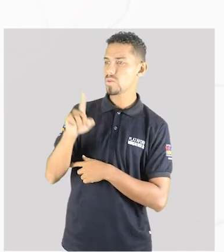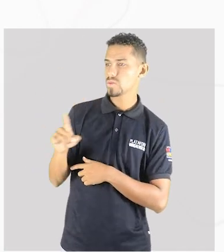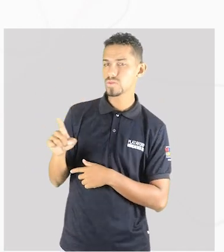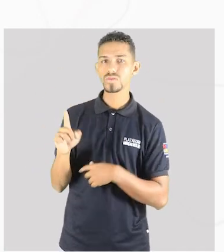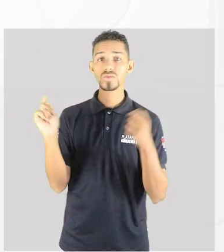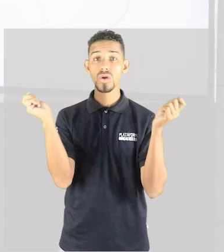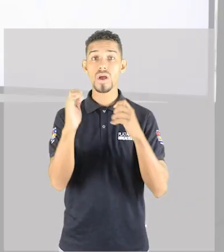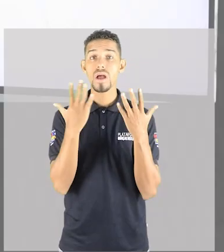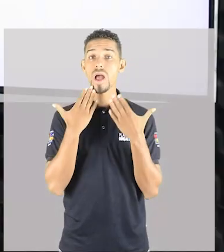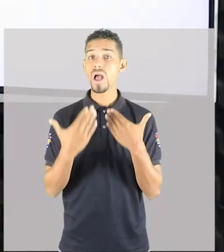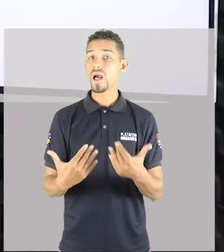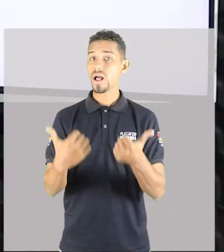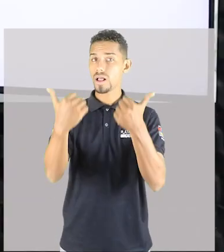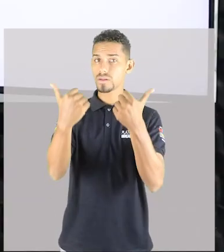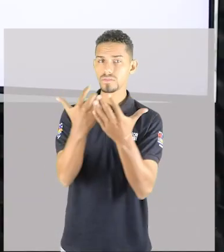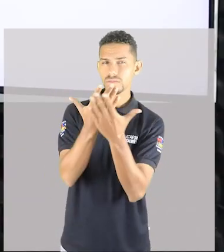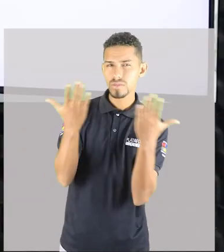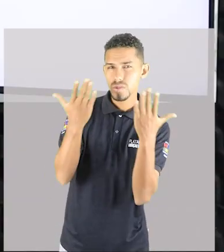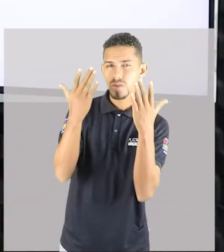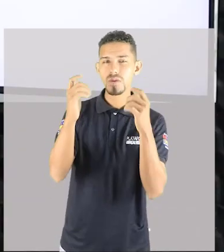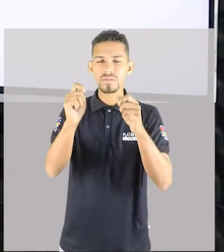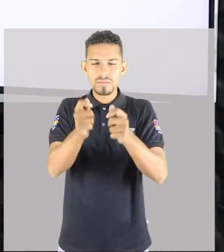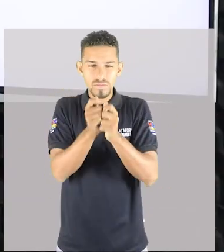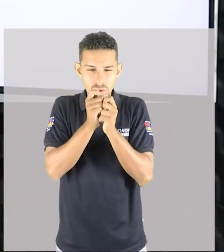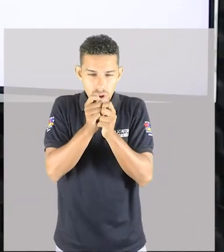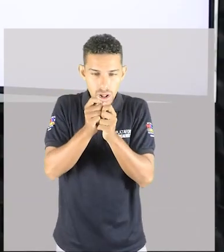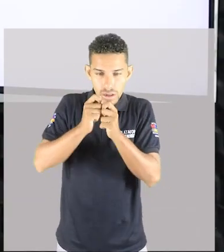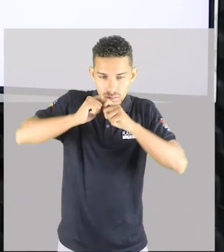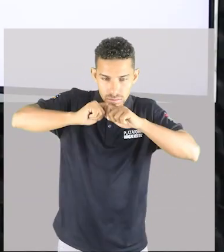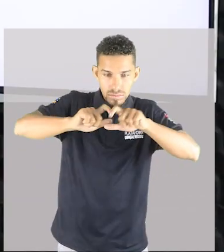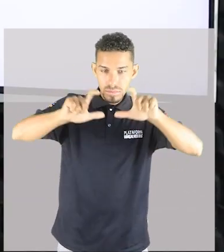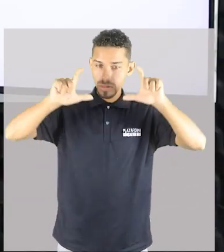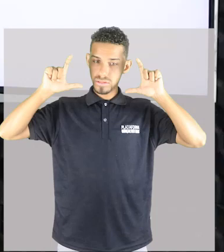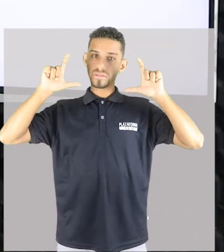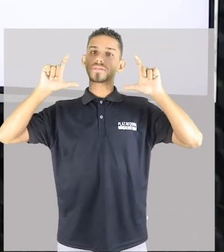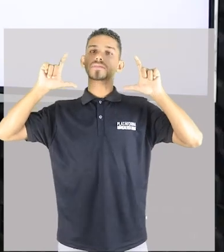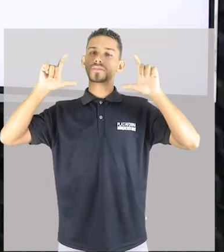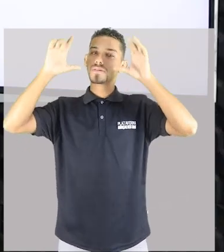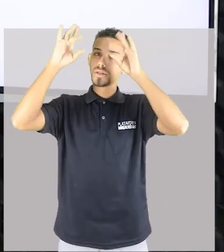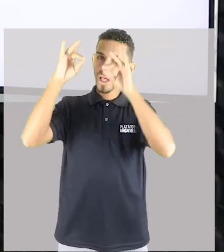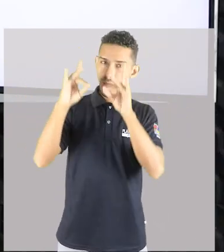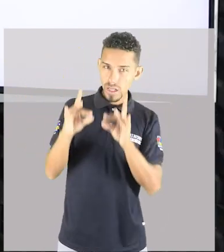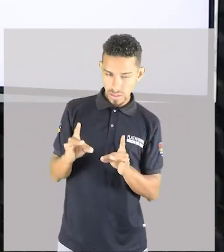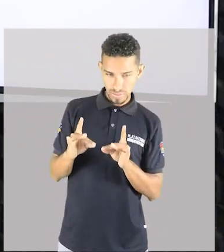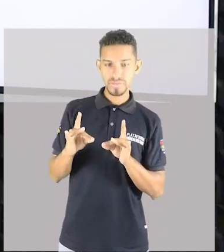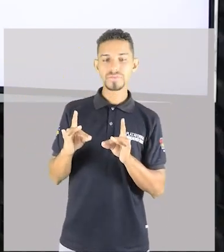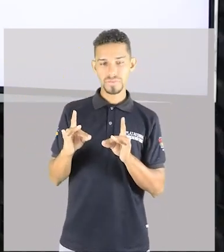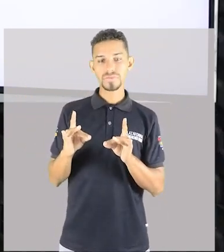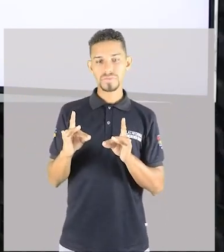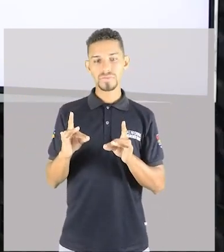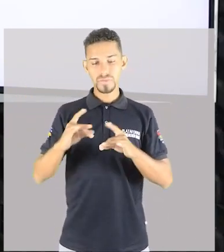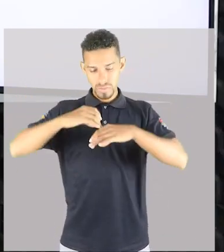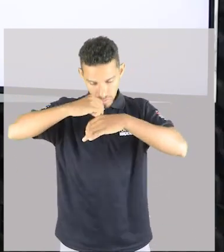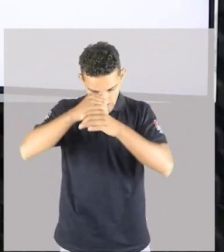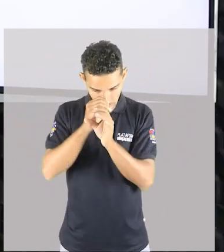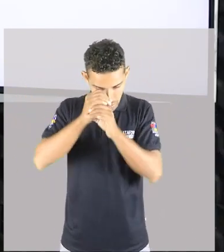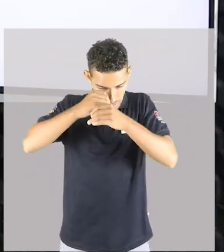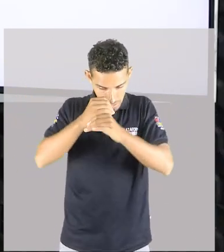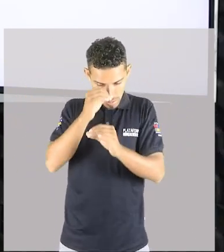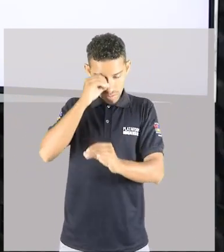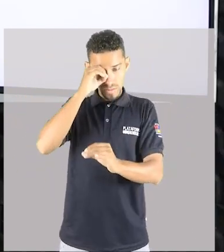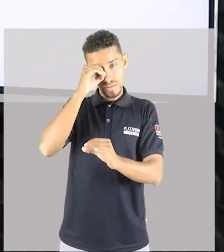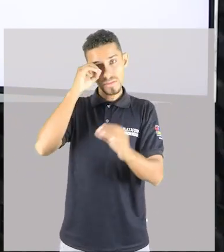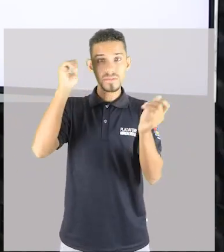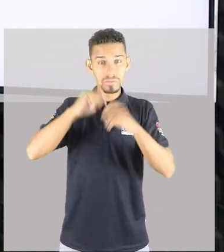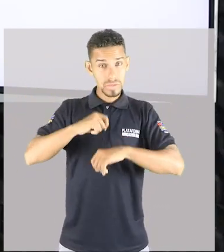a melhorar a formação de imagens, ampliando-as e detalhando-as, tá? A maior parte dos